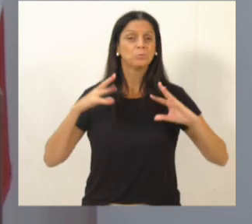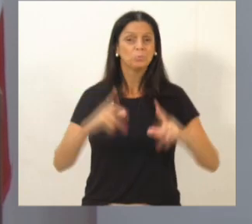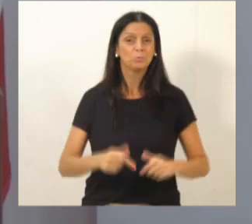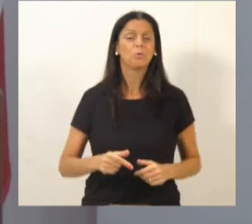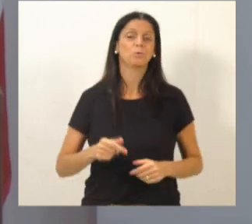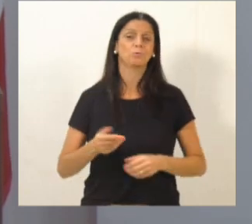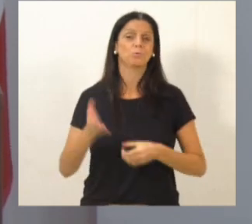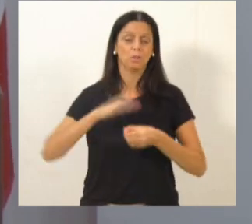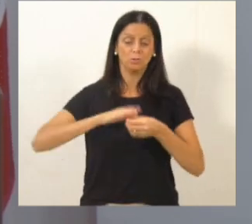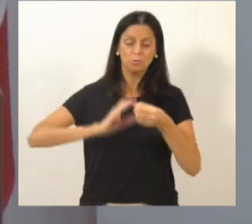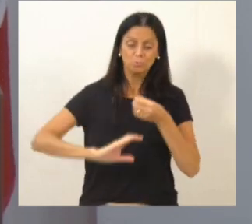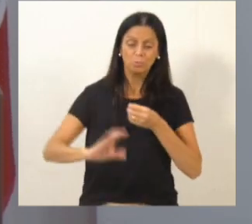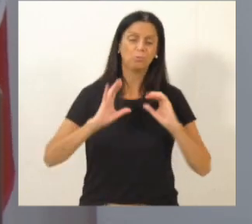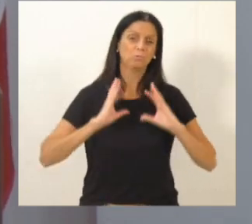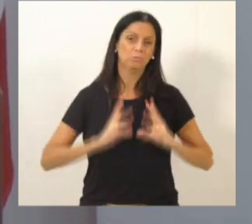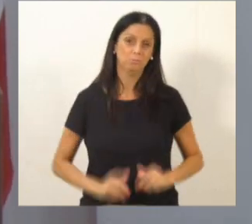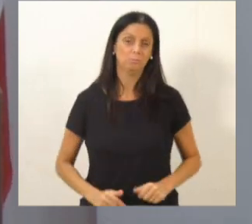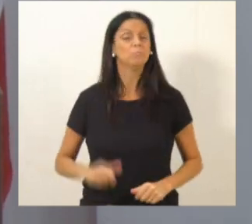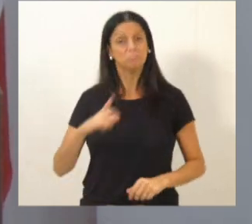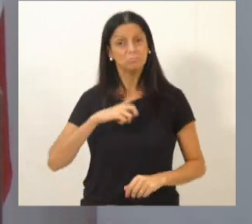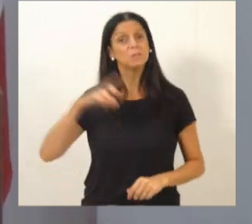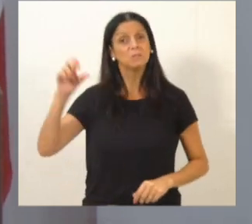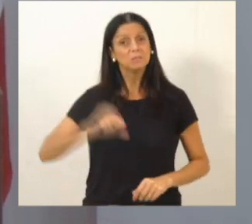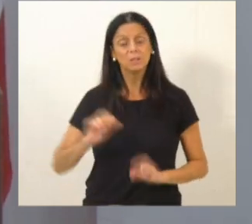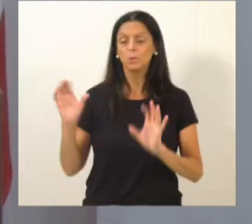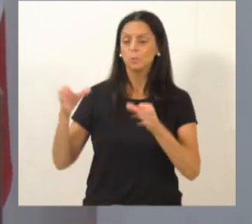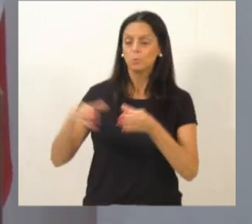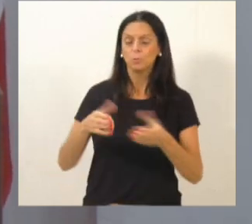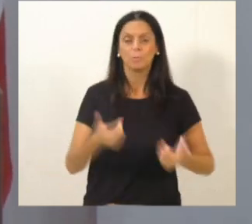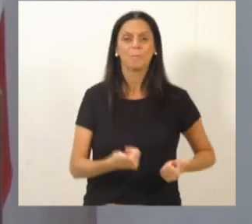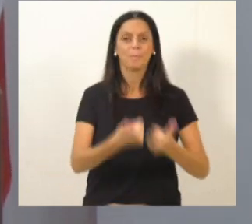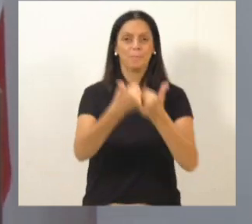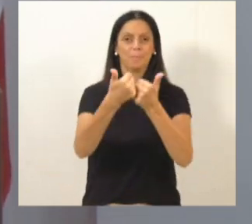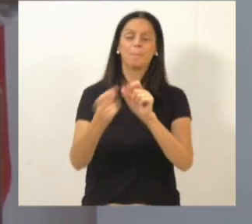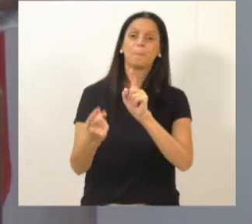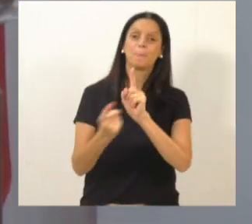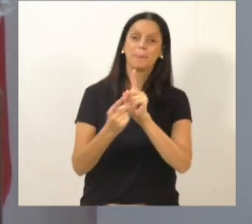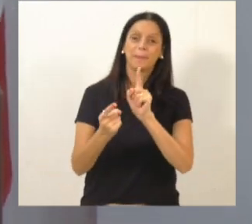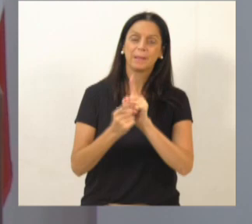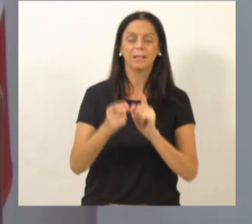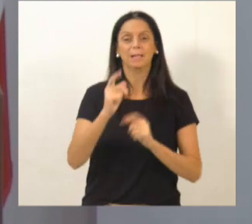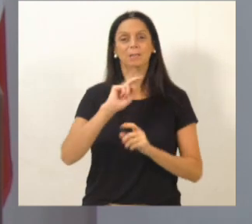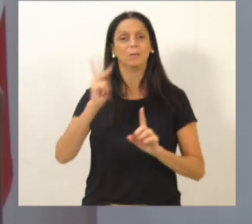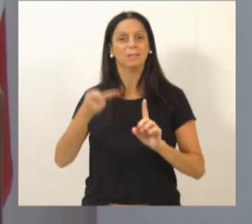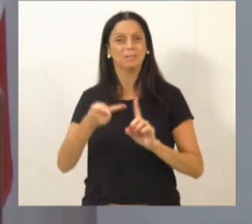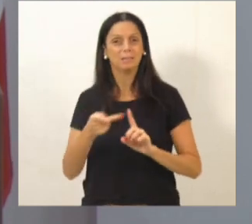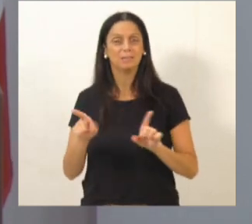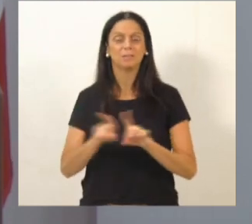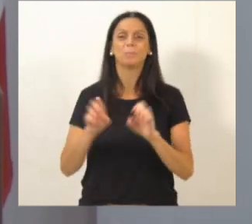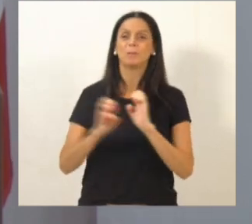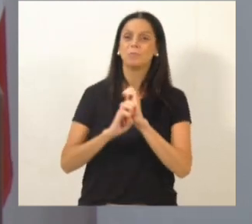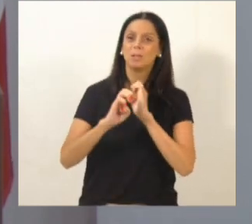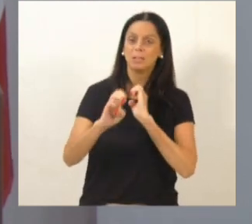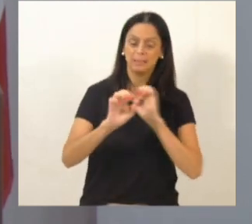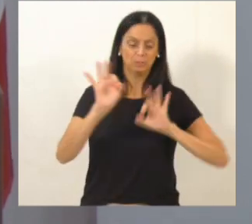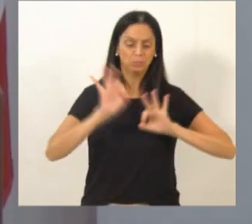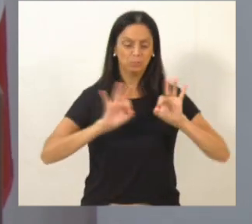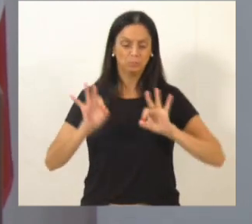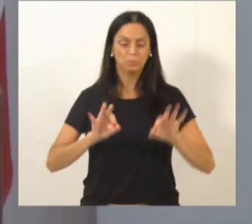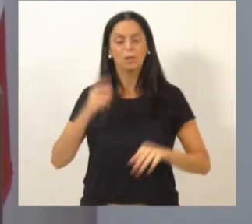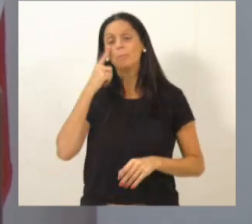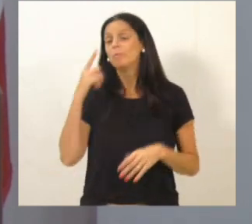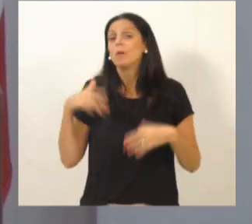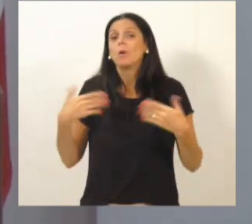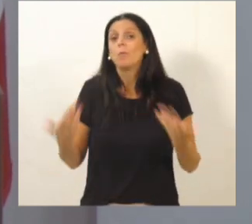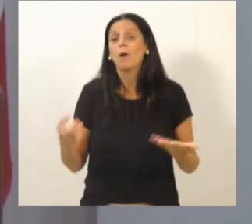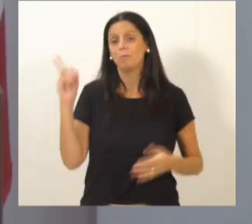todo um sistema de apoio nosso, tanto da área de atendimento ao cliente, quanto da área de engenharia e de operação, para ir ver qual é a dificuldade do